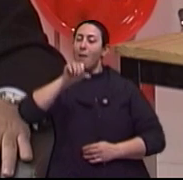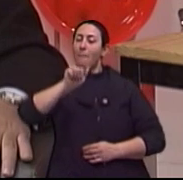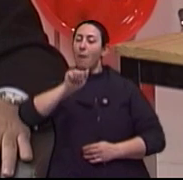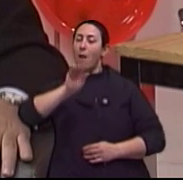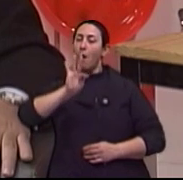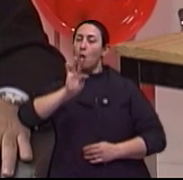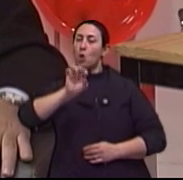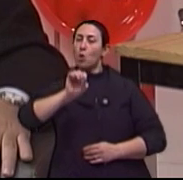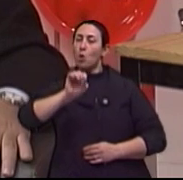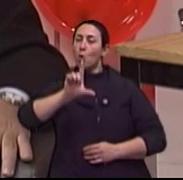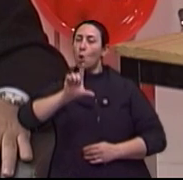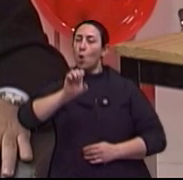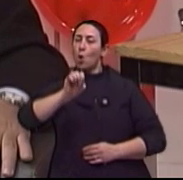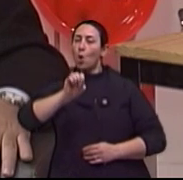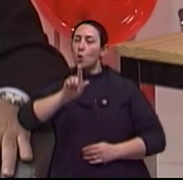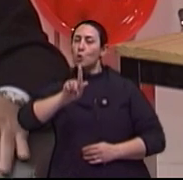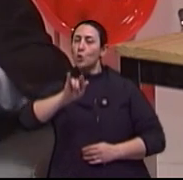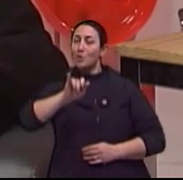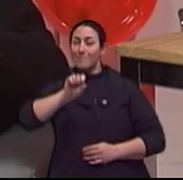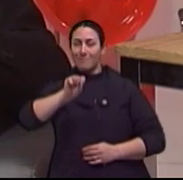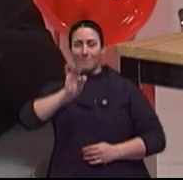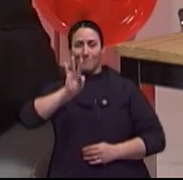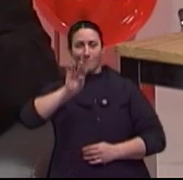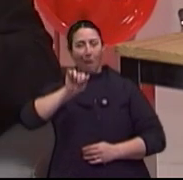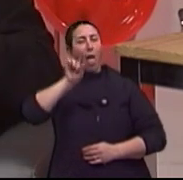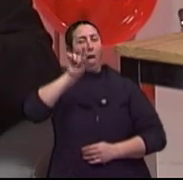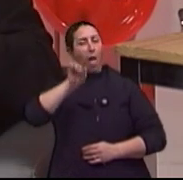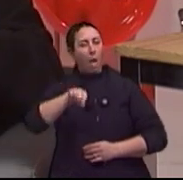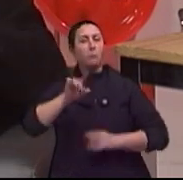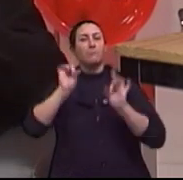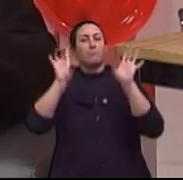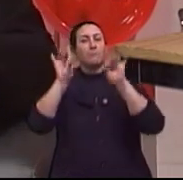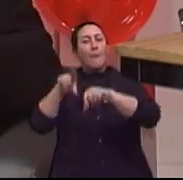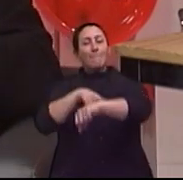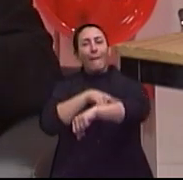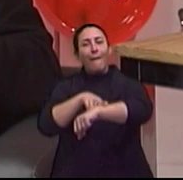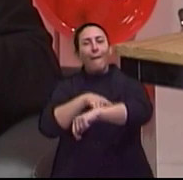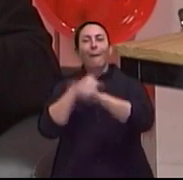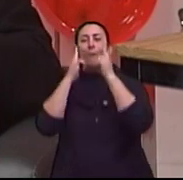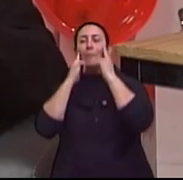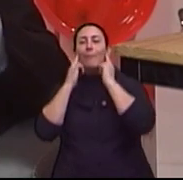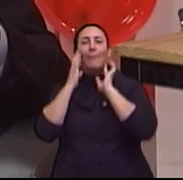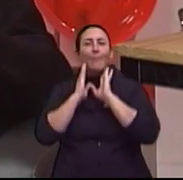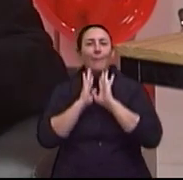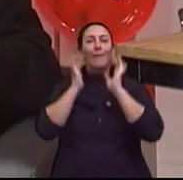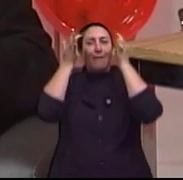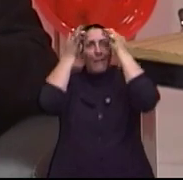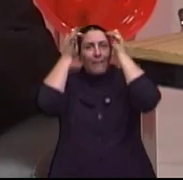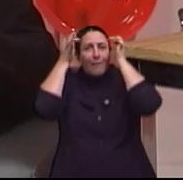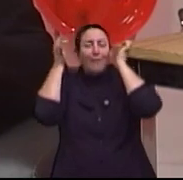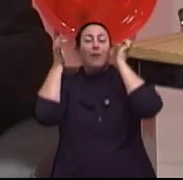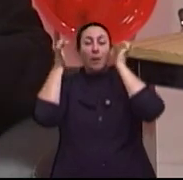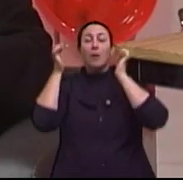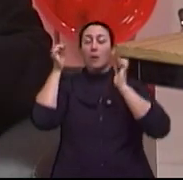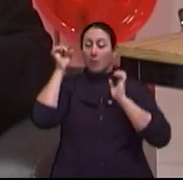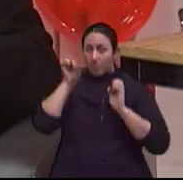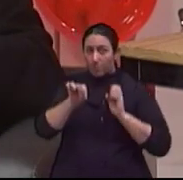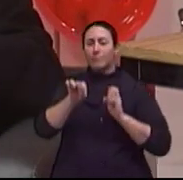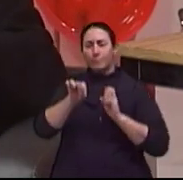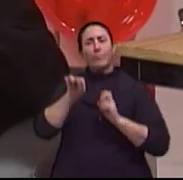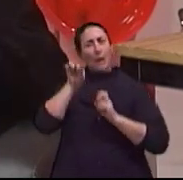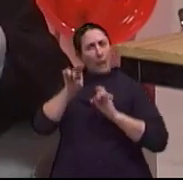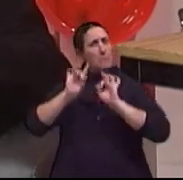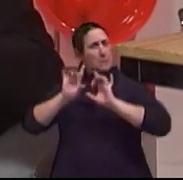calvice todos nós dermatologistas estamos suficientemente esclarecidos na lida do do tratamento da